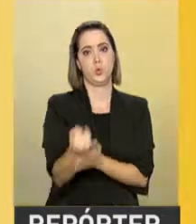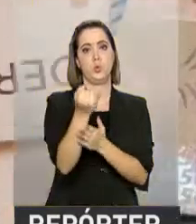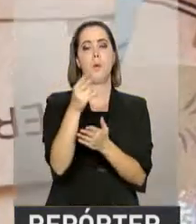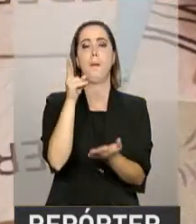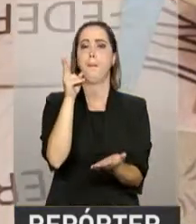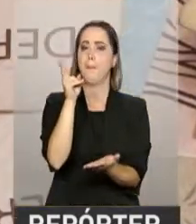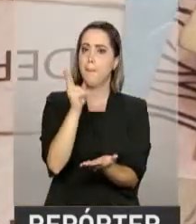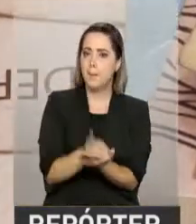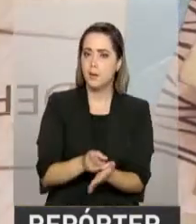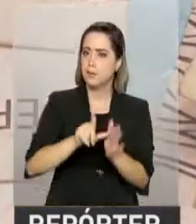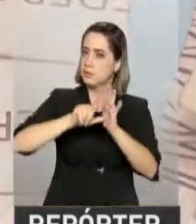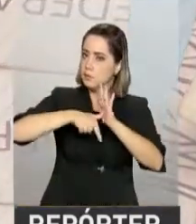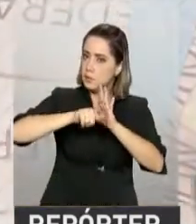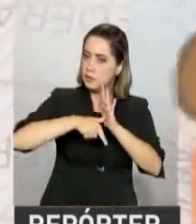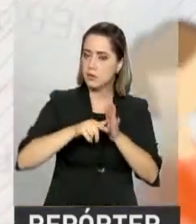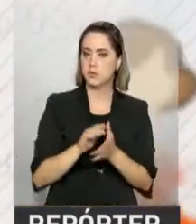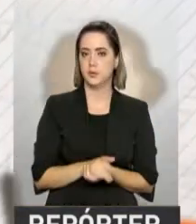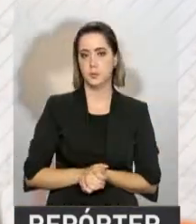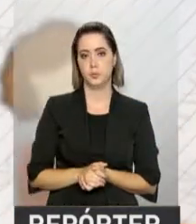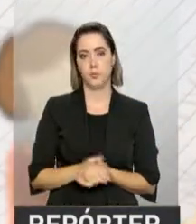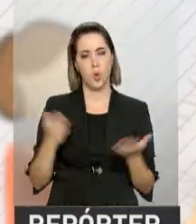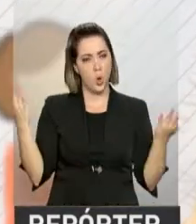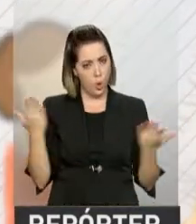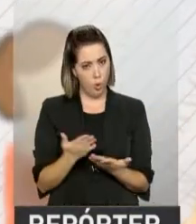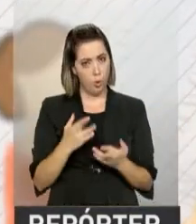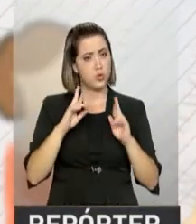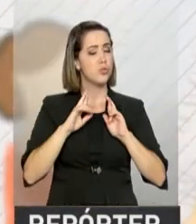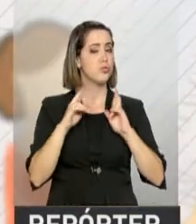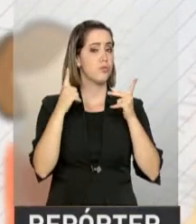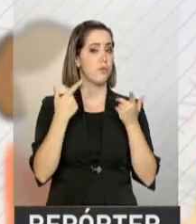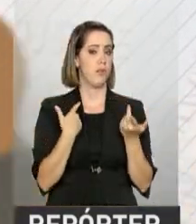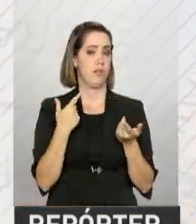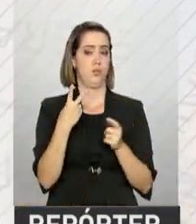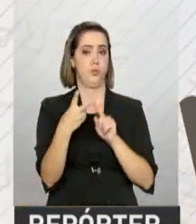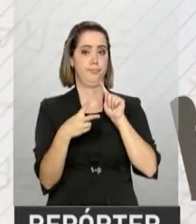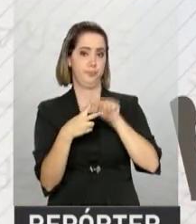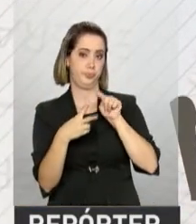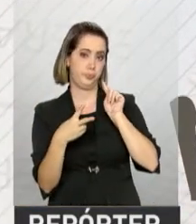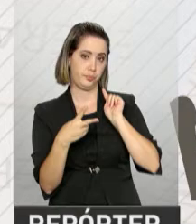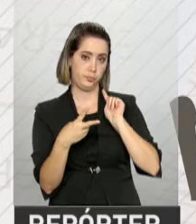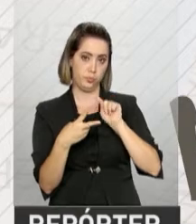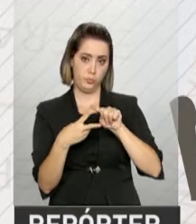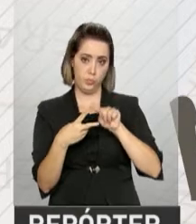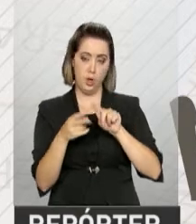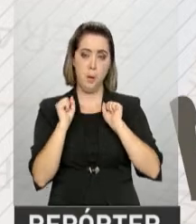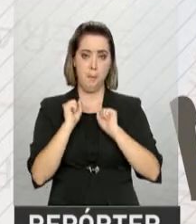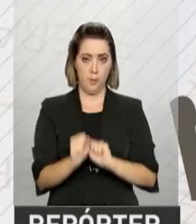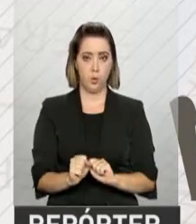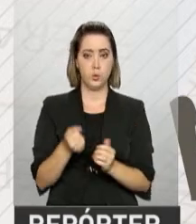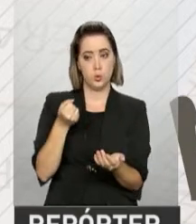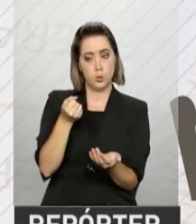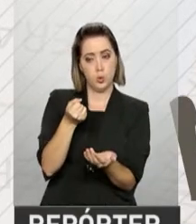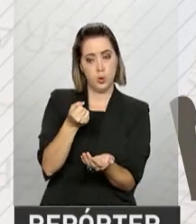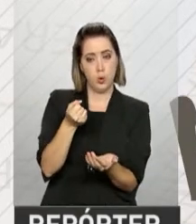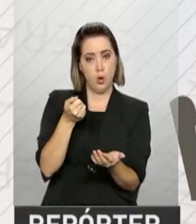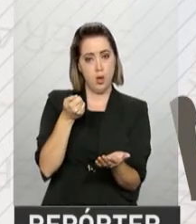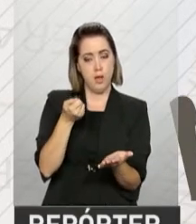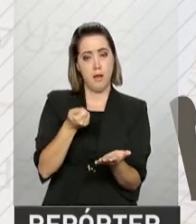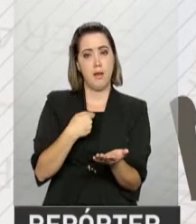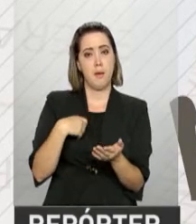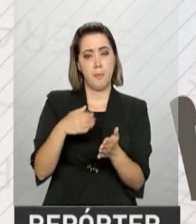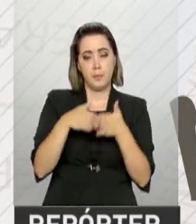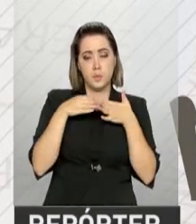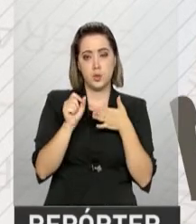na regra atual os bancos têm duas opções na hora de cobrar as parcelas em atraso manter a taça original do contrato ou